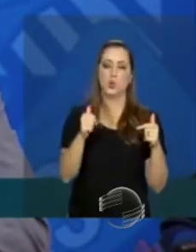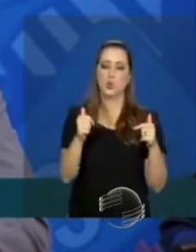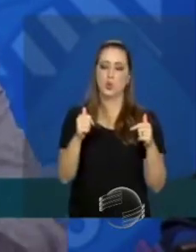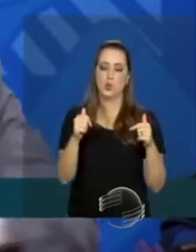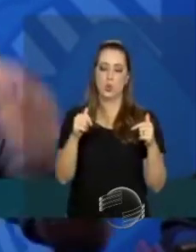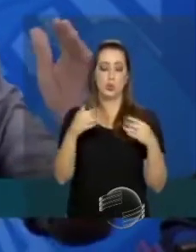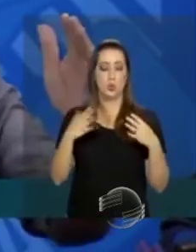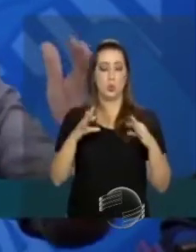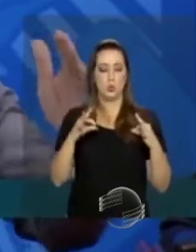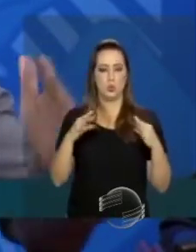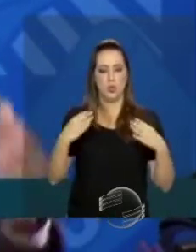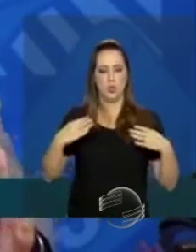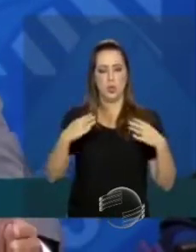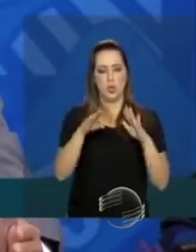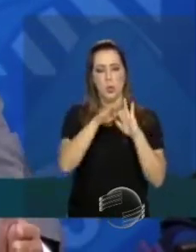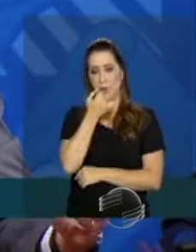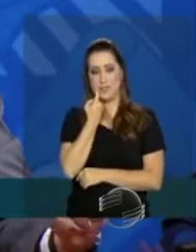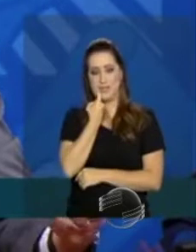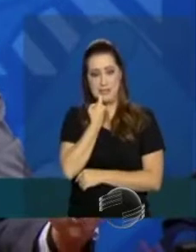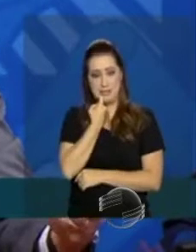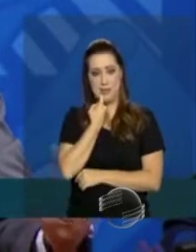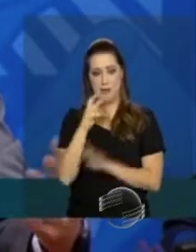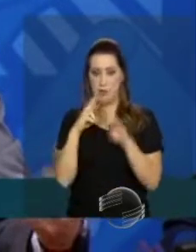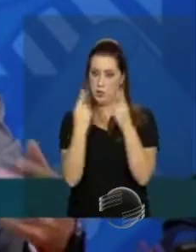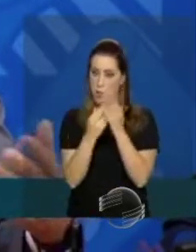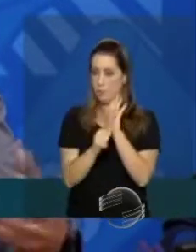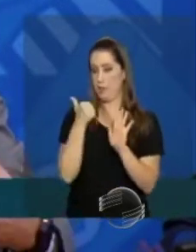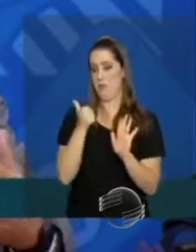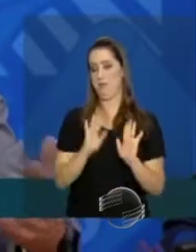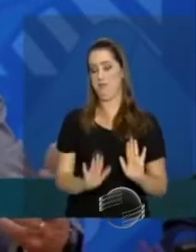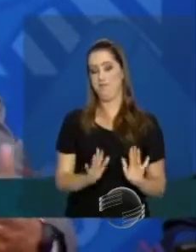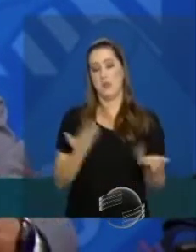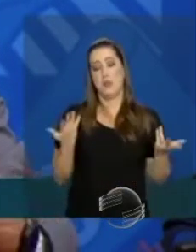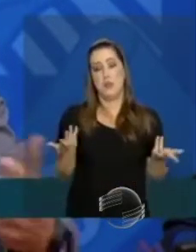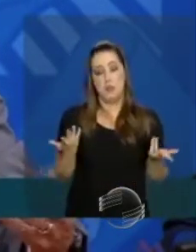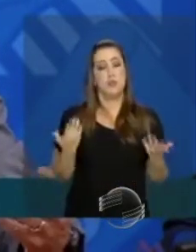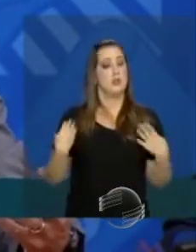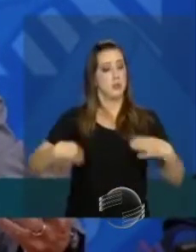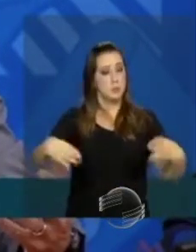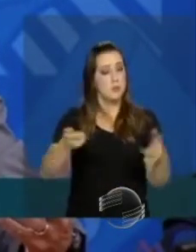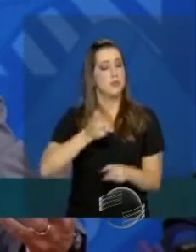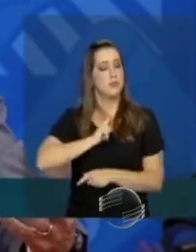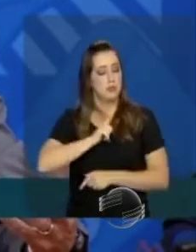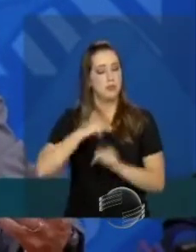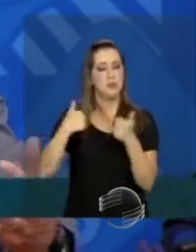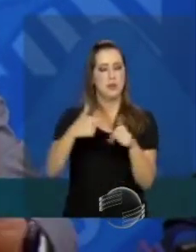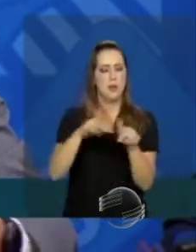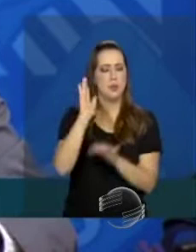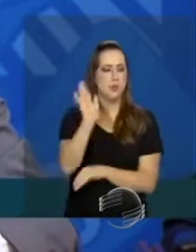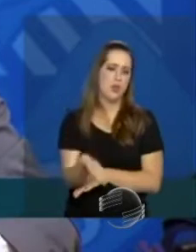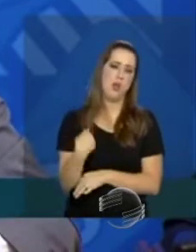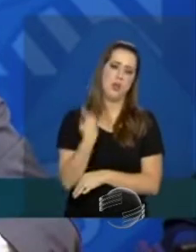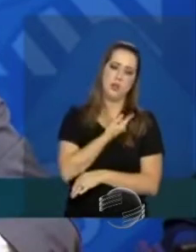todo o espectro do programa como um todo. Os ministérios já têm alguns trabalhos realizados, nós vamos